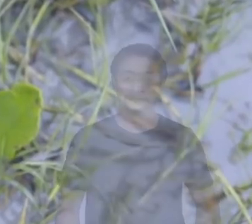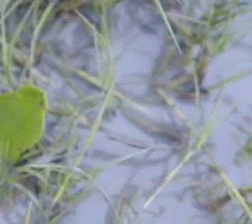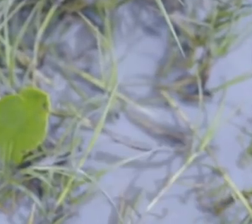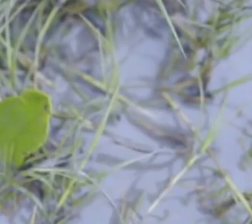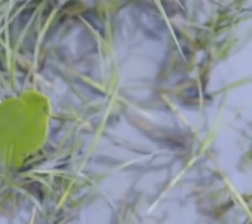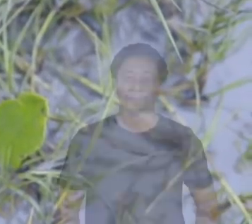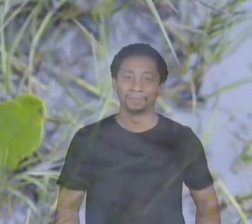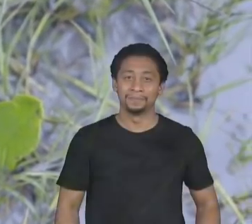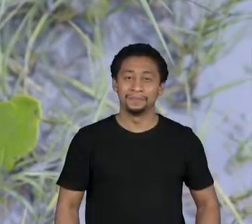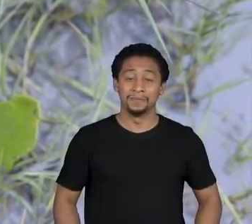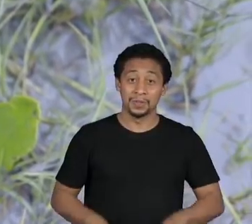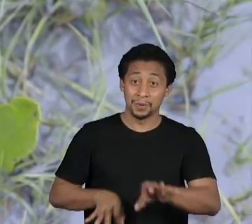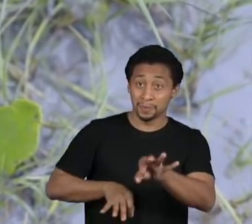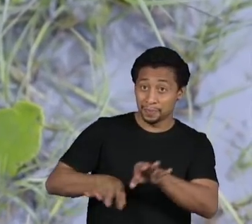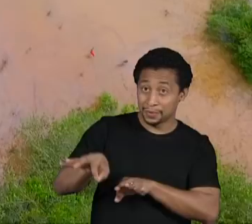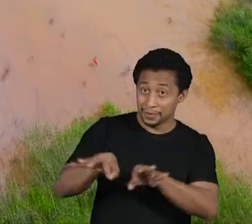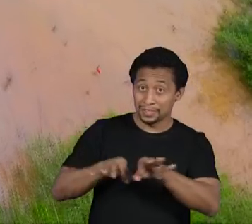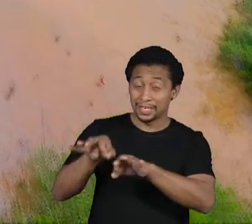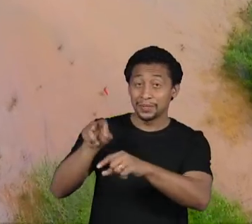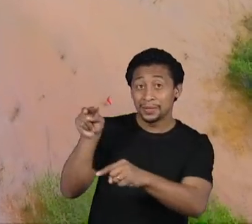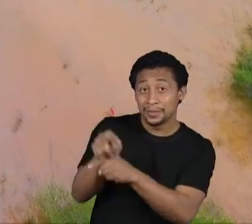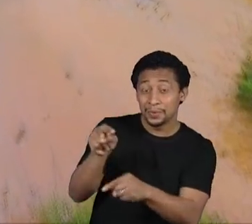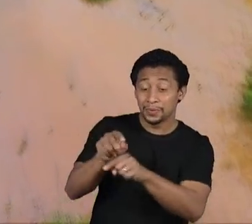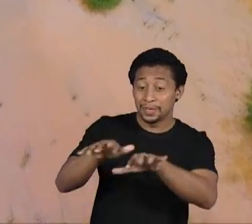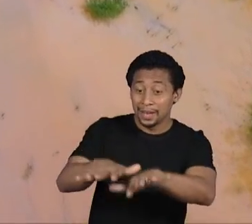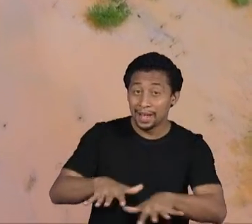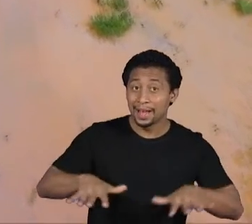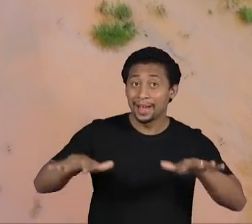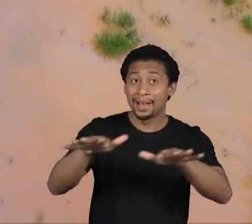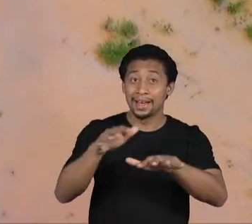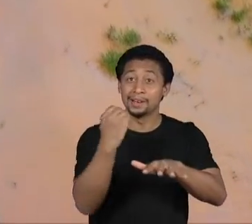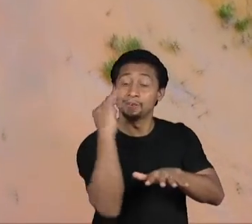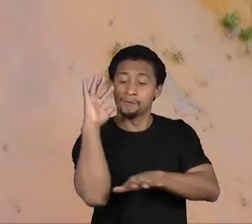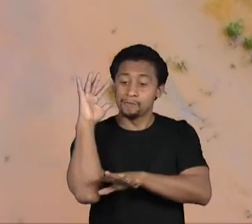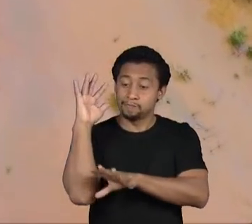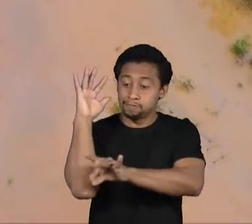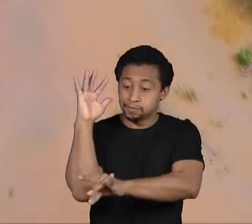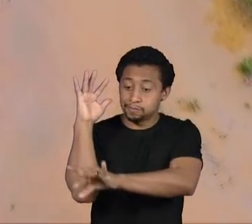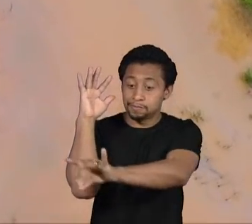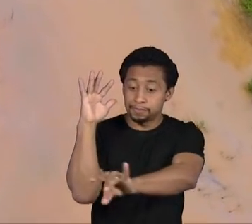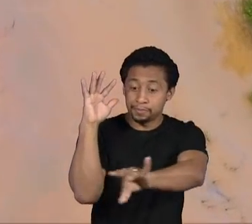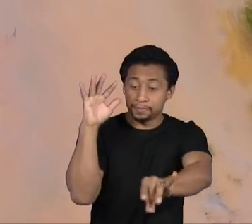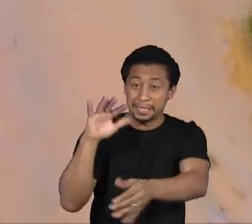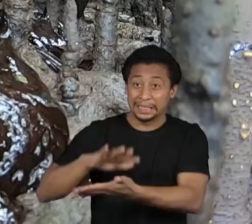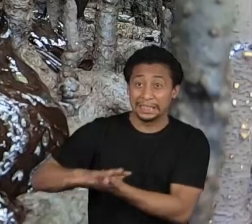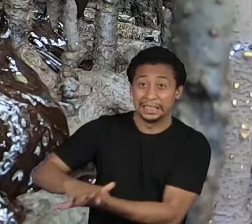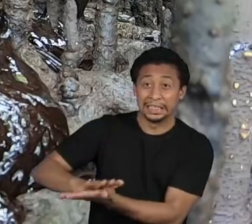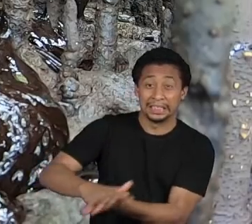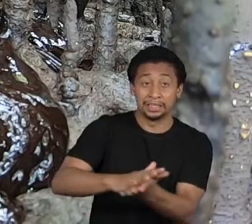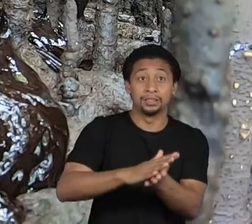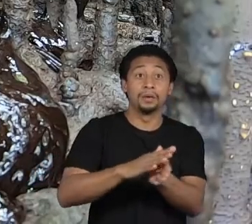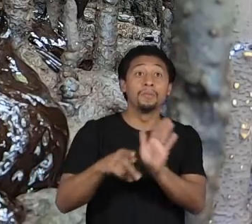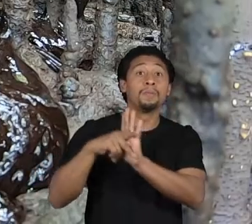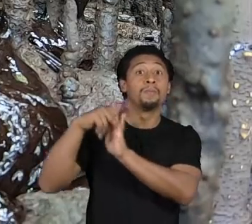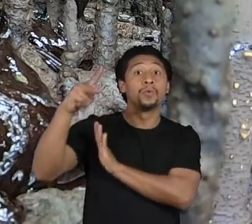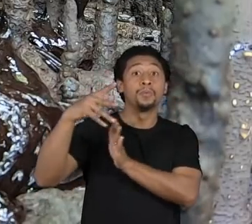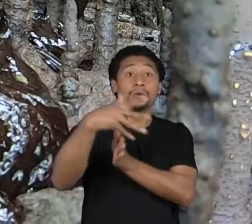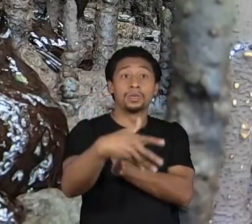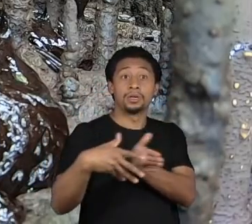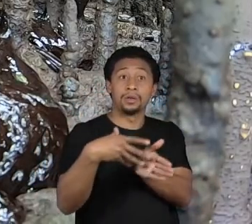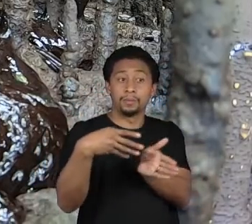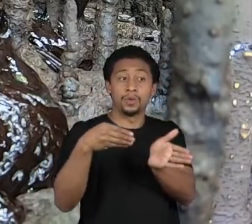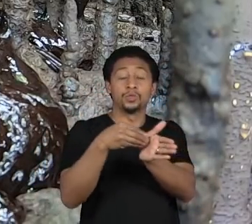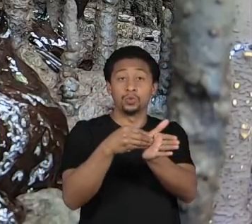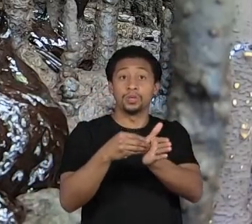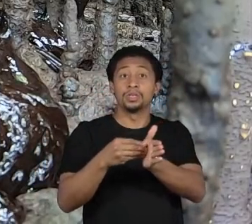O projeto que recupera e protege áreas degradadas de mangues da floresta amazônica conta com a